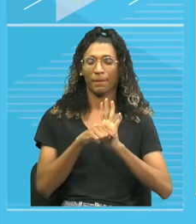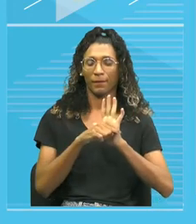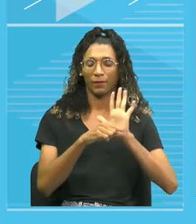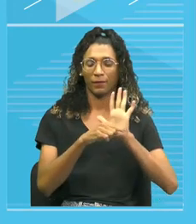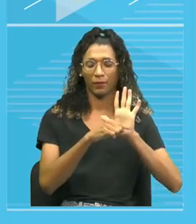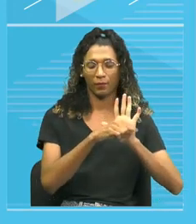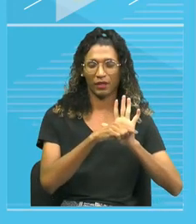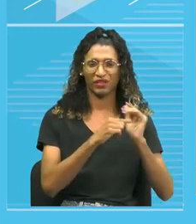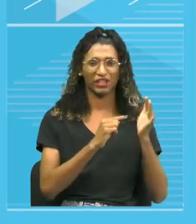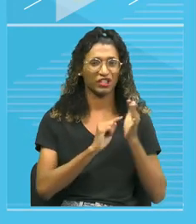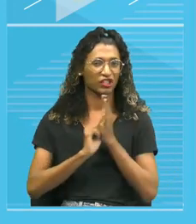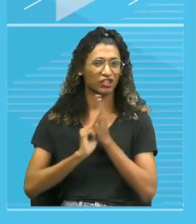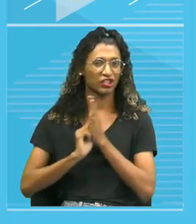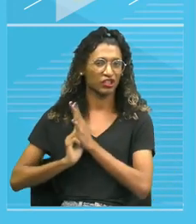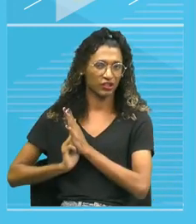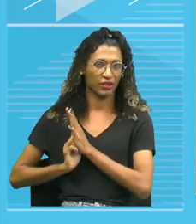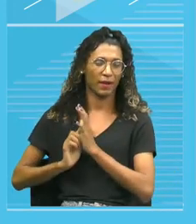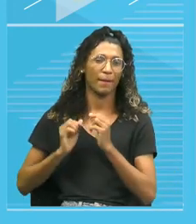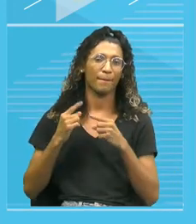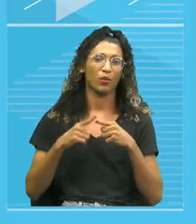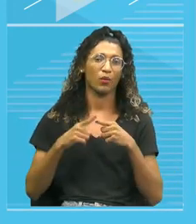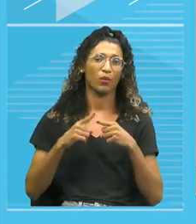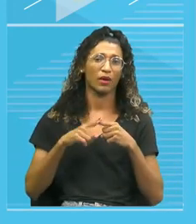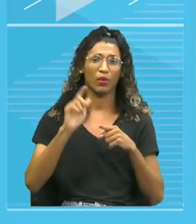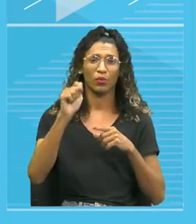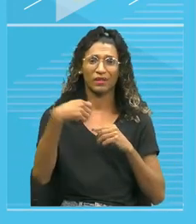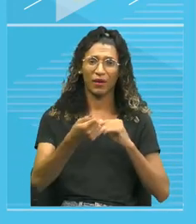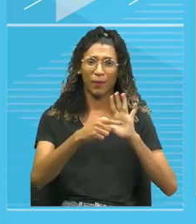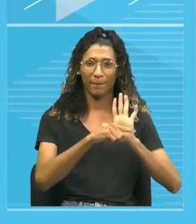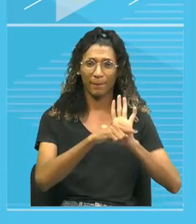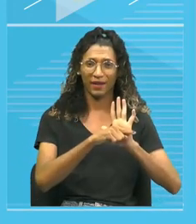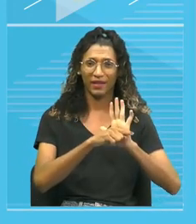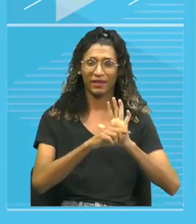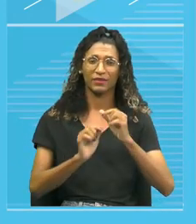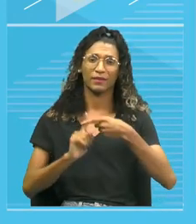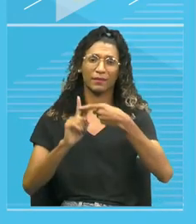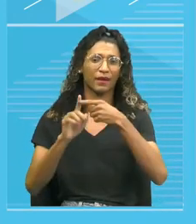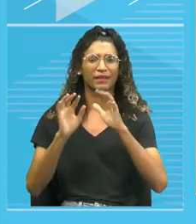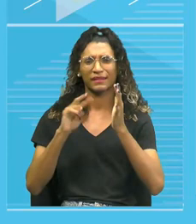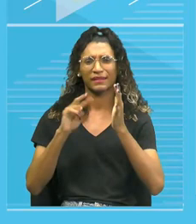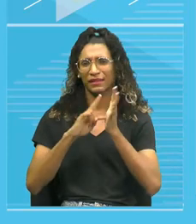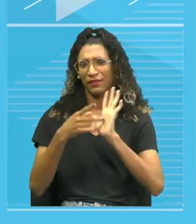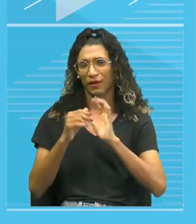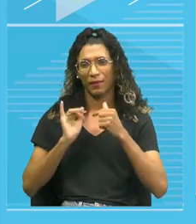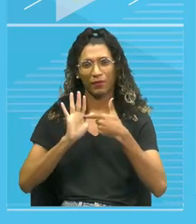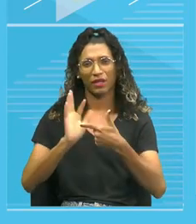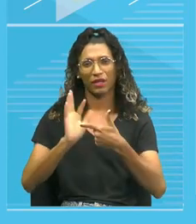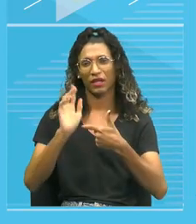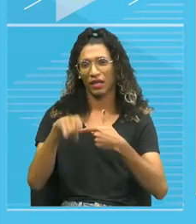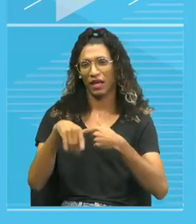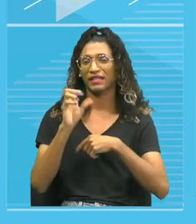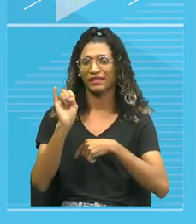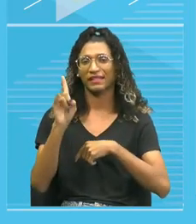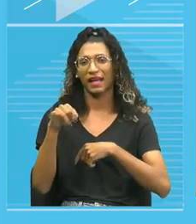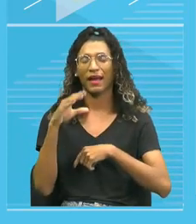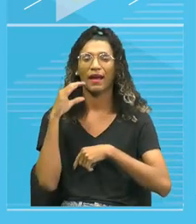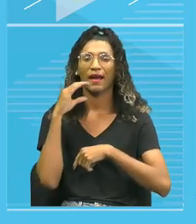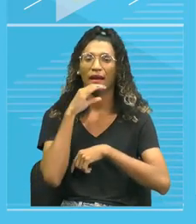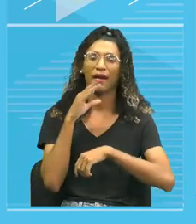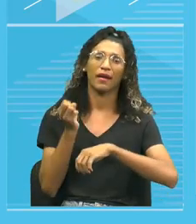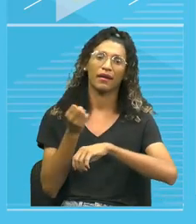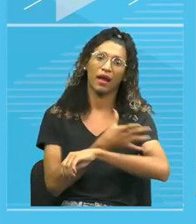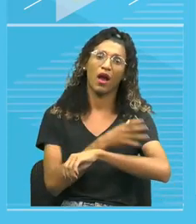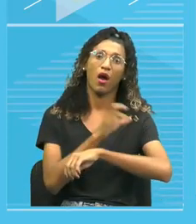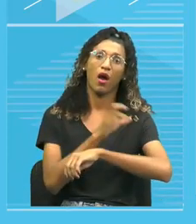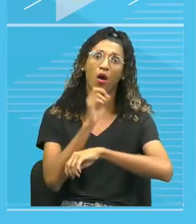pessoal negativo porque o sinal de menos de mais aqui na termoquímica é só para indicar que endotérmico e exotérmico tá na hora